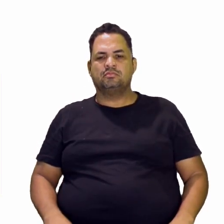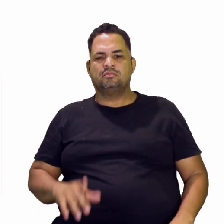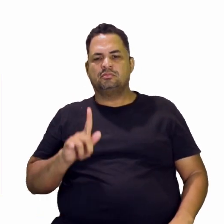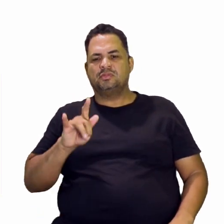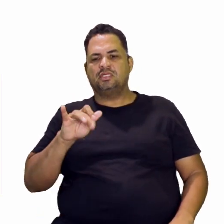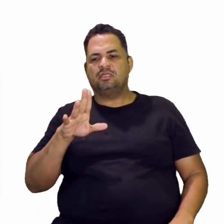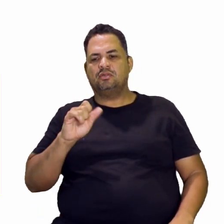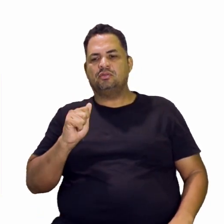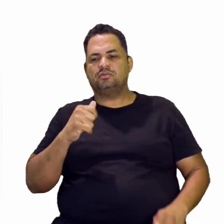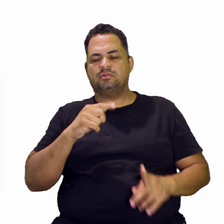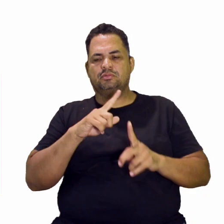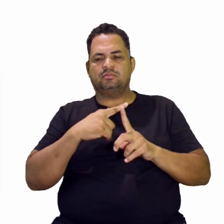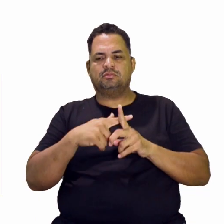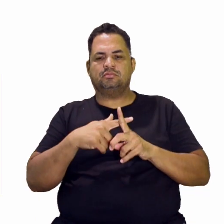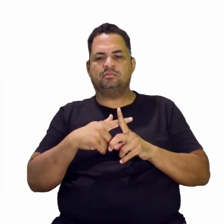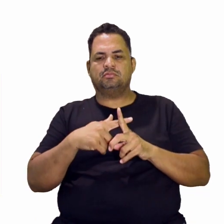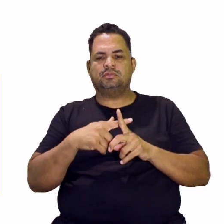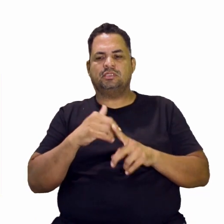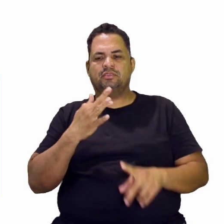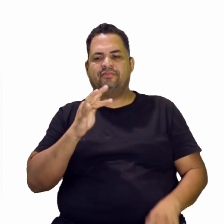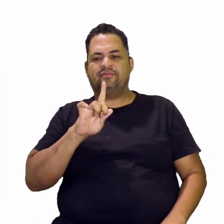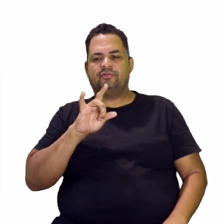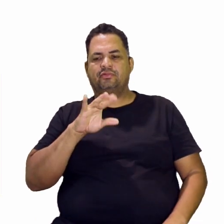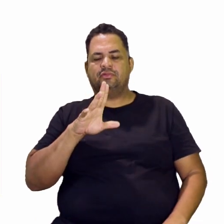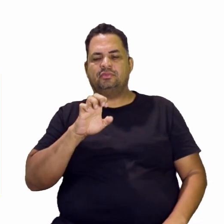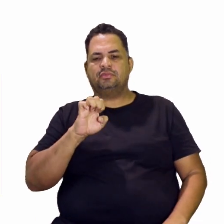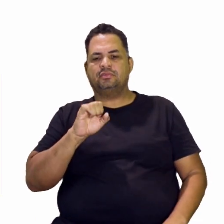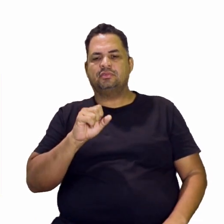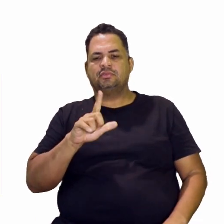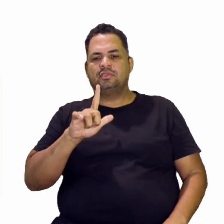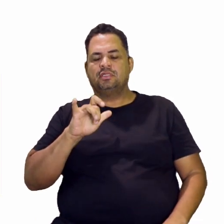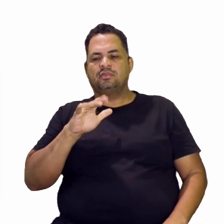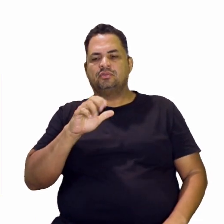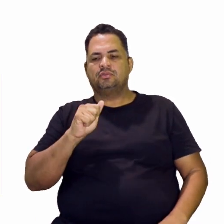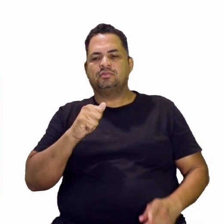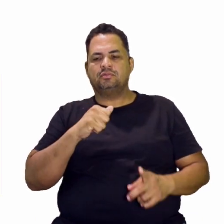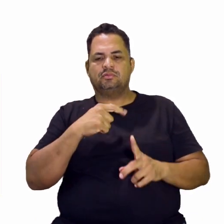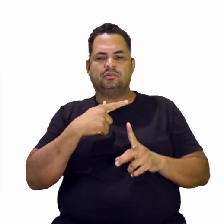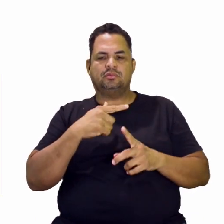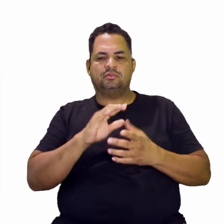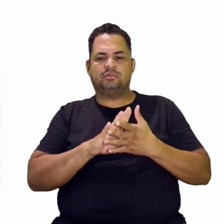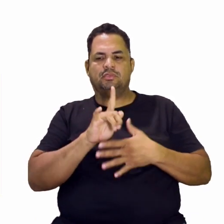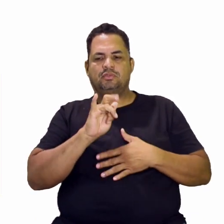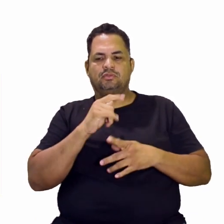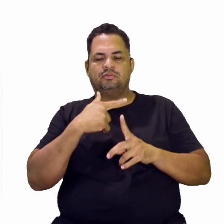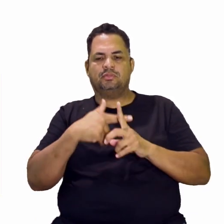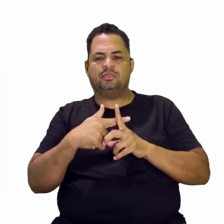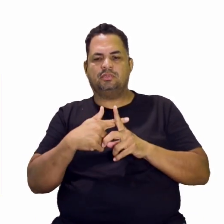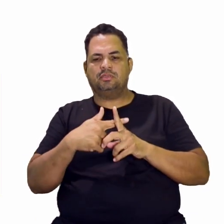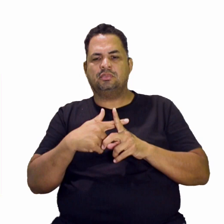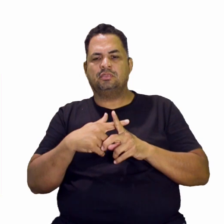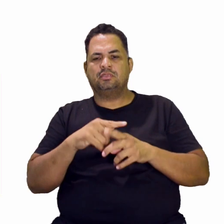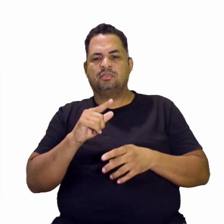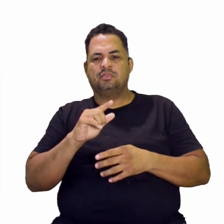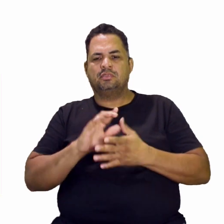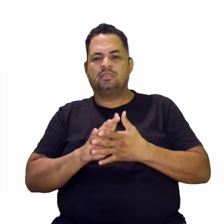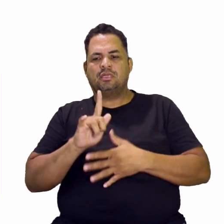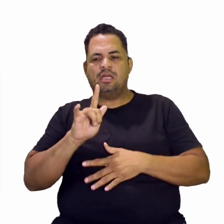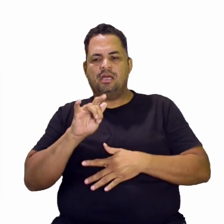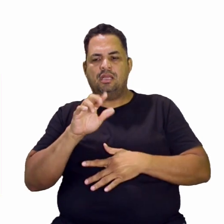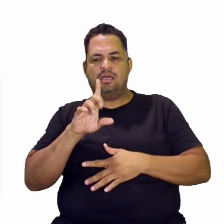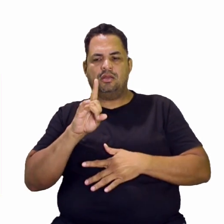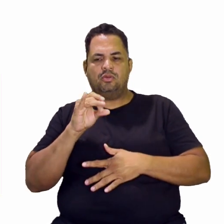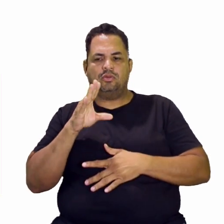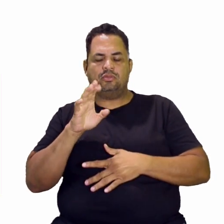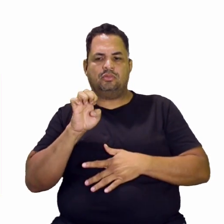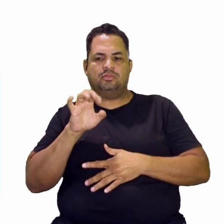glicose junto com a frutose. A lactose é a junção da glicose junto com a